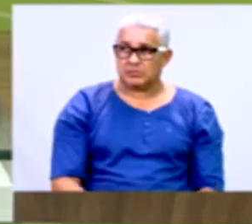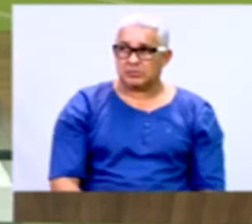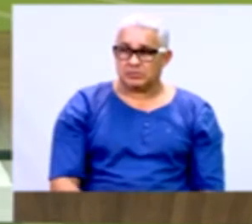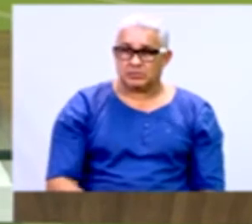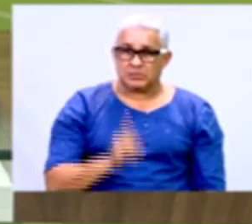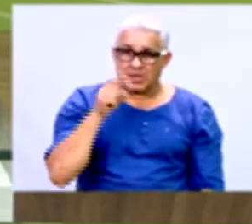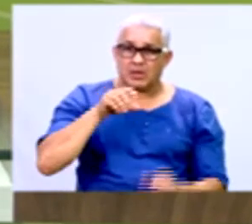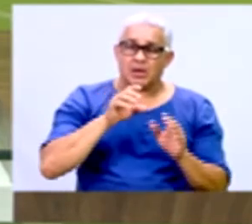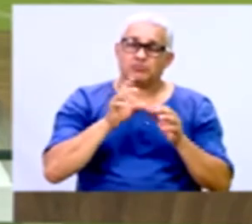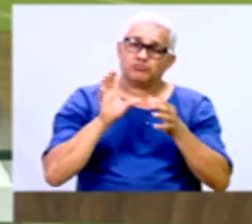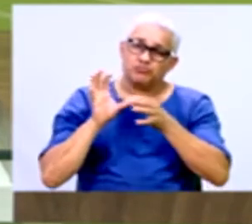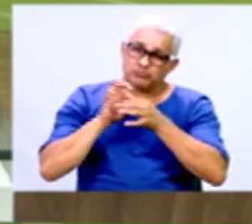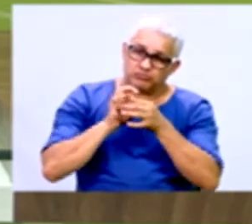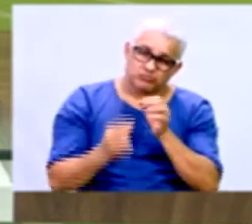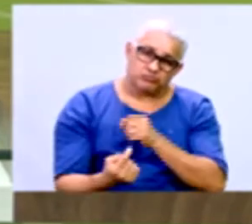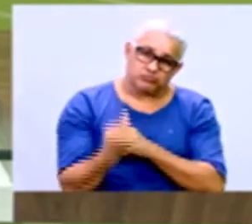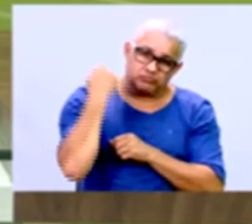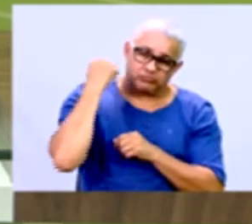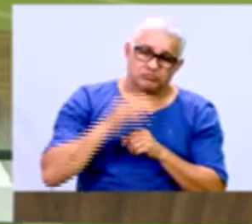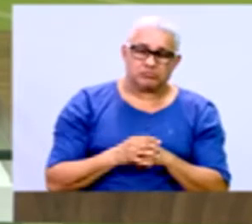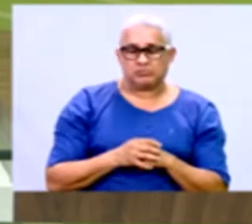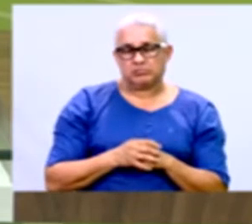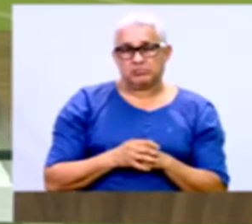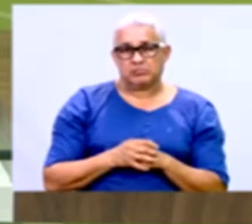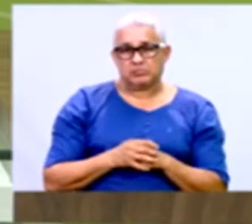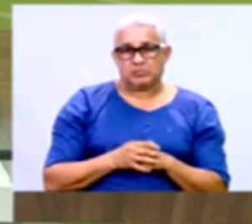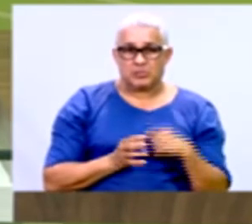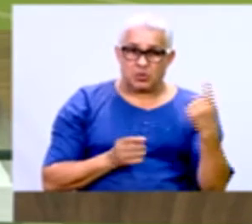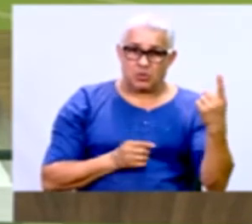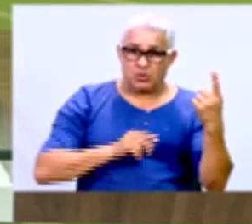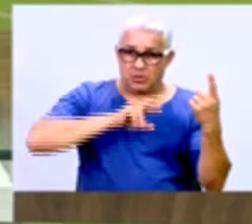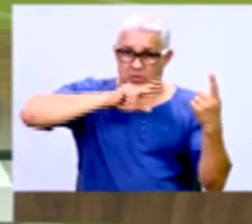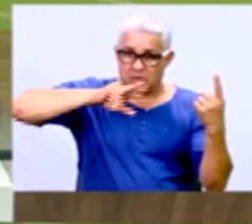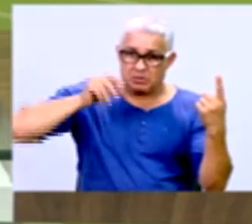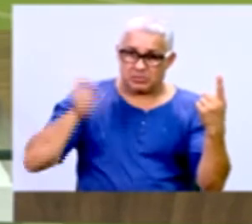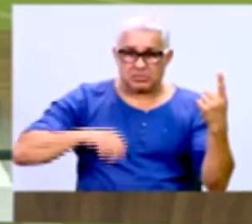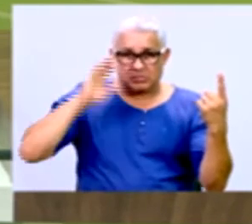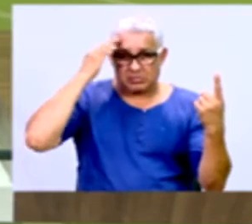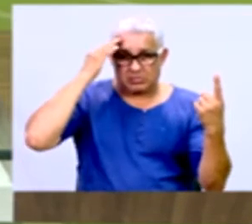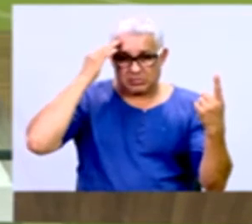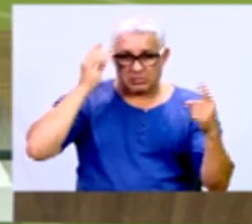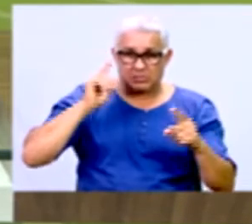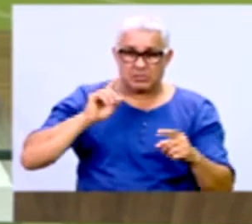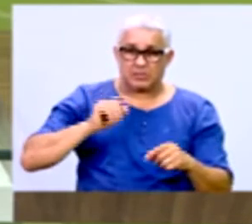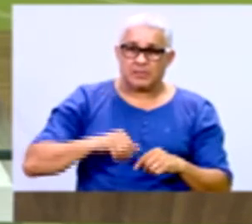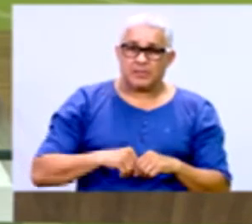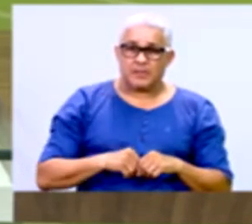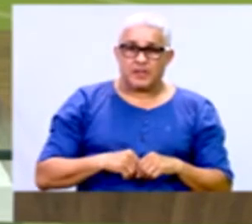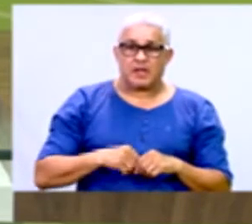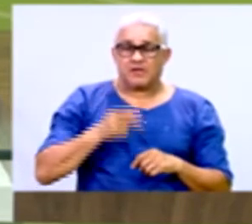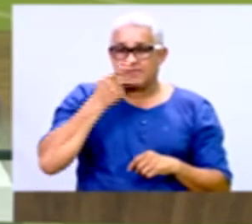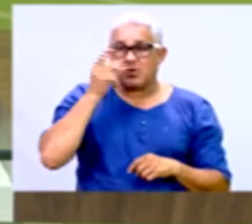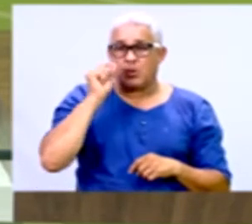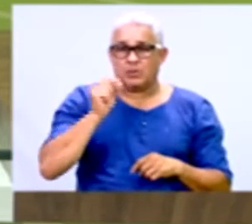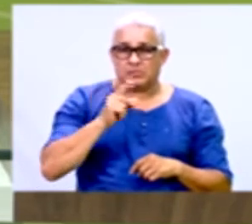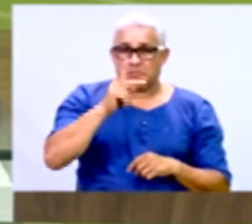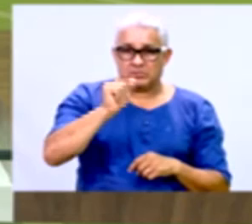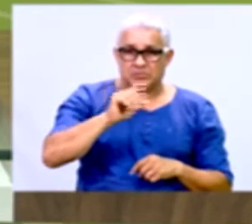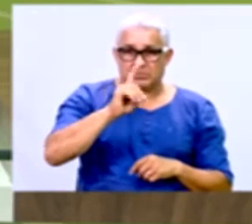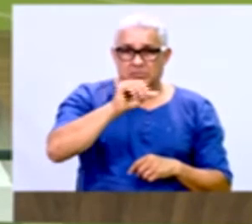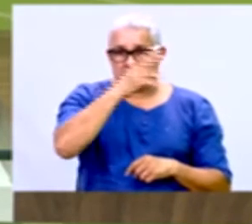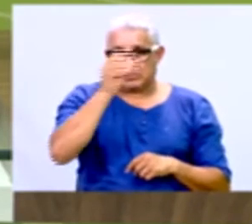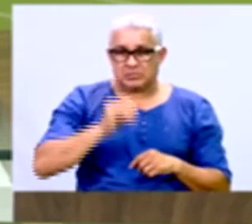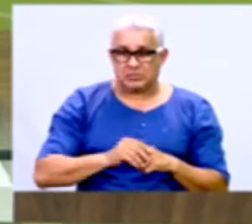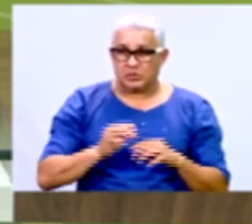desse contexto, né, de que mais do que uma coisa pudesse entender, e que no momento em que se fala em padronizar,